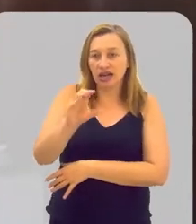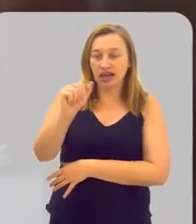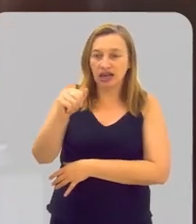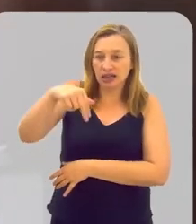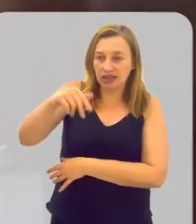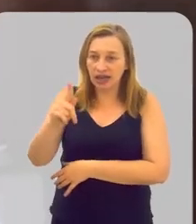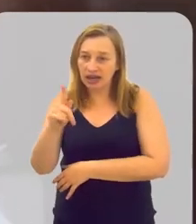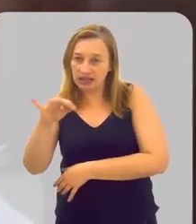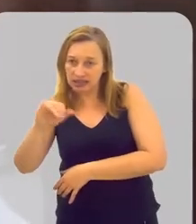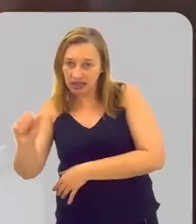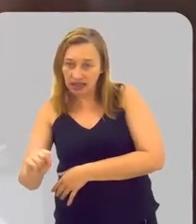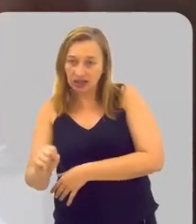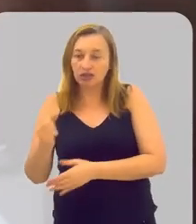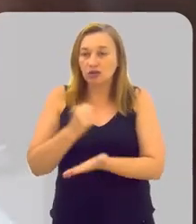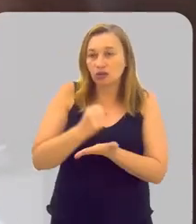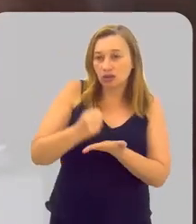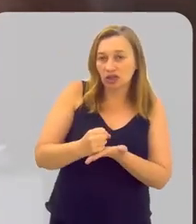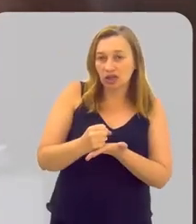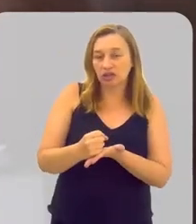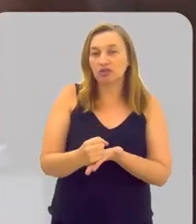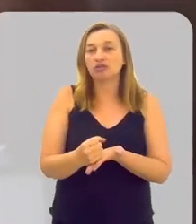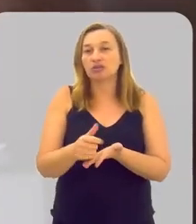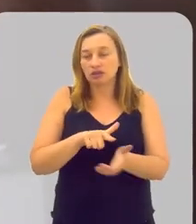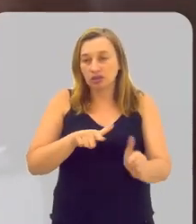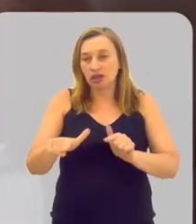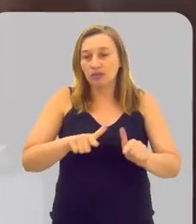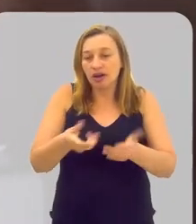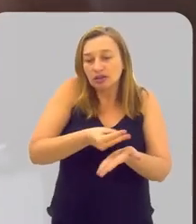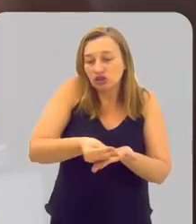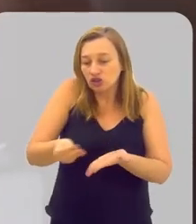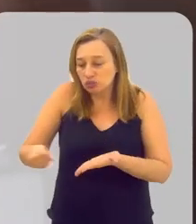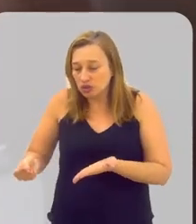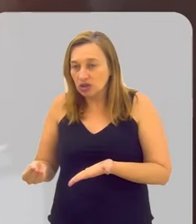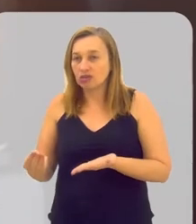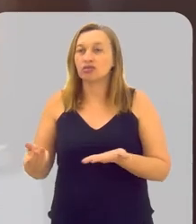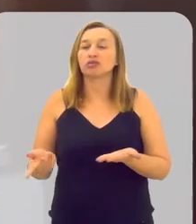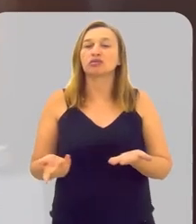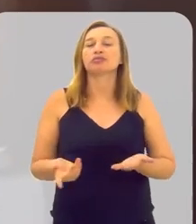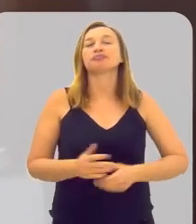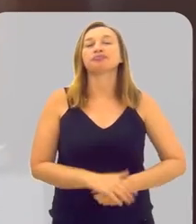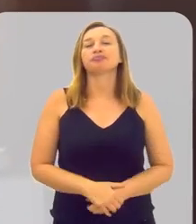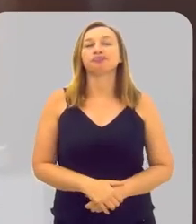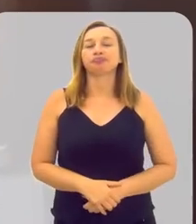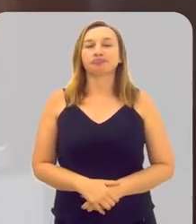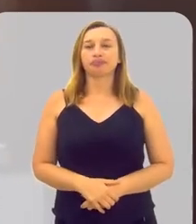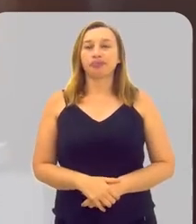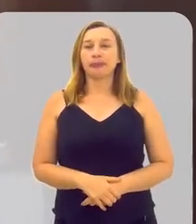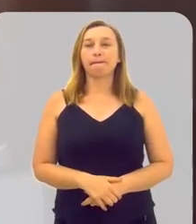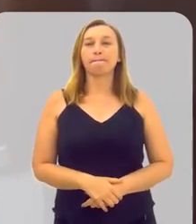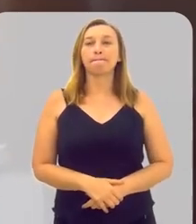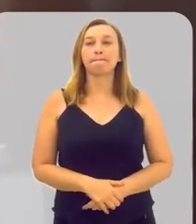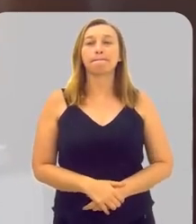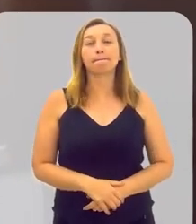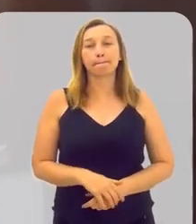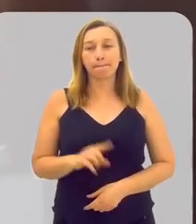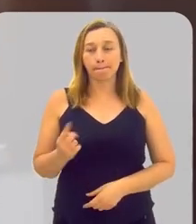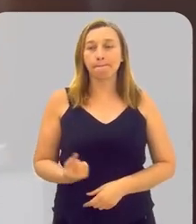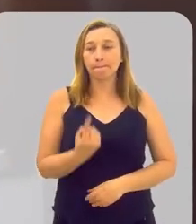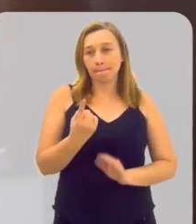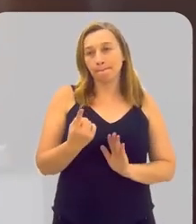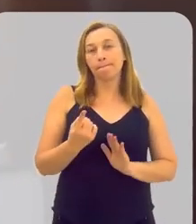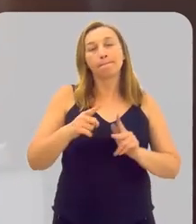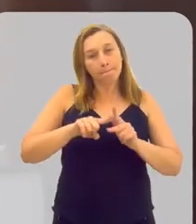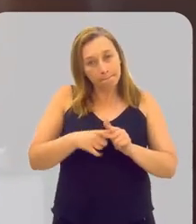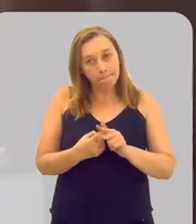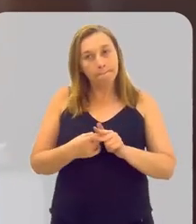canalizado. Ela vai fazer apenas um contrato de prestação de serviço da distribuição, sem ter incluso fornecimento. Então, assim, isso